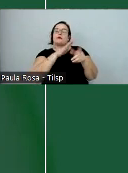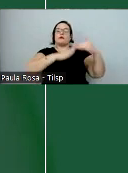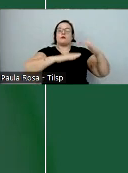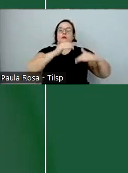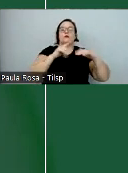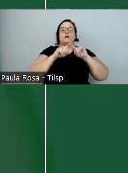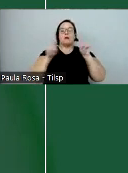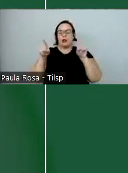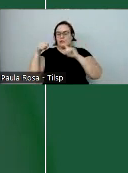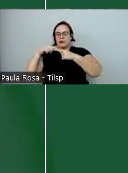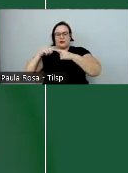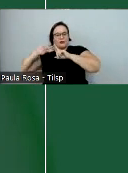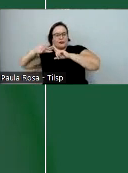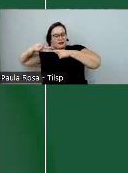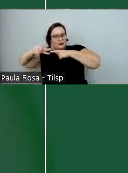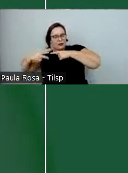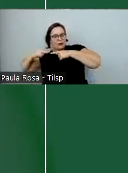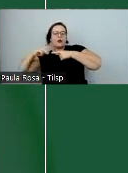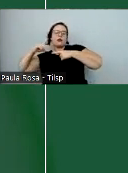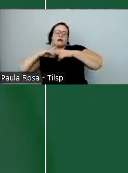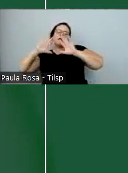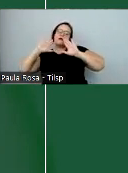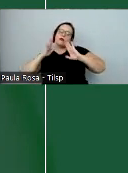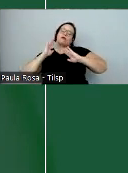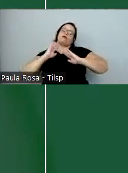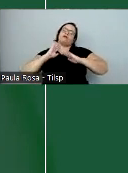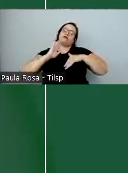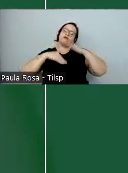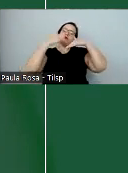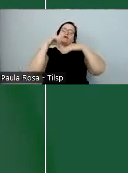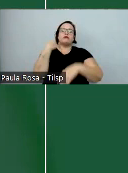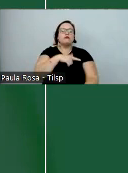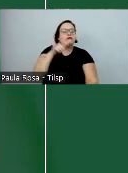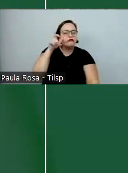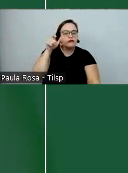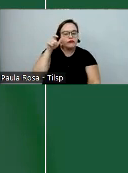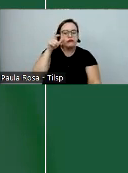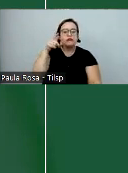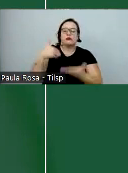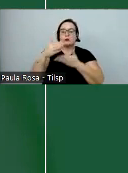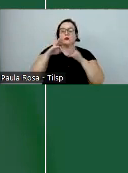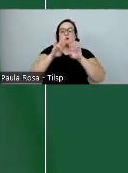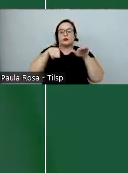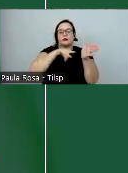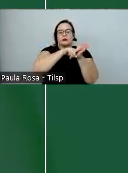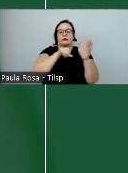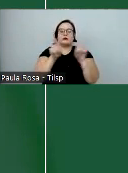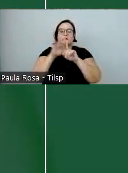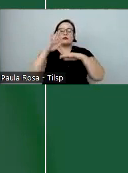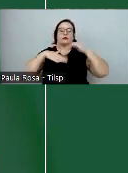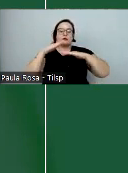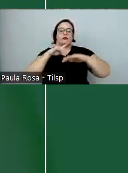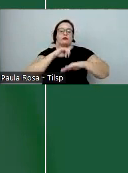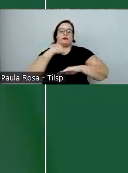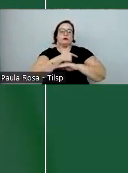vem se desenvolvendo e que a gente vem observando a partir da museologia né e das práticas que a gente acompanha no